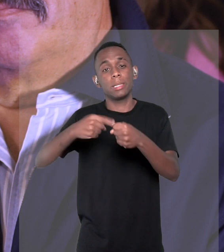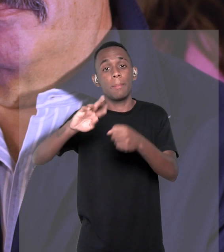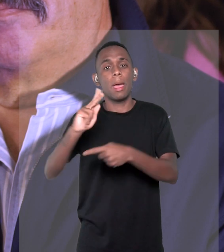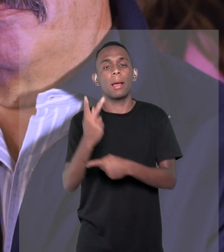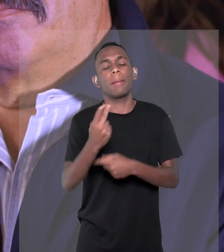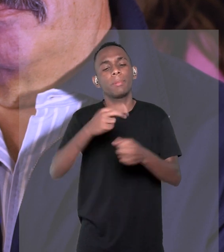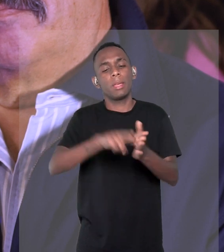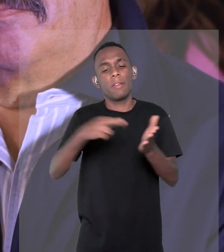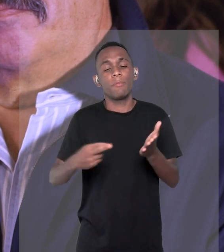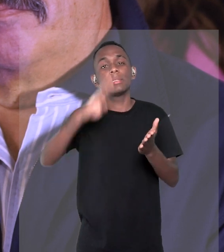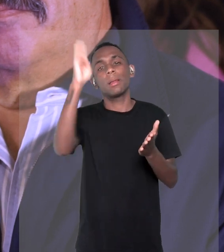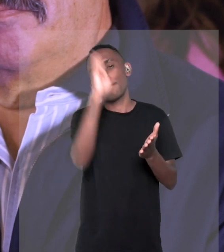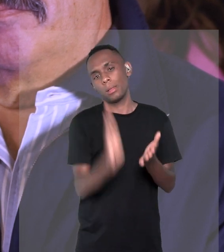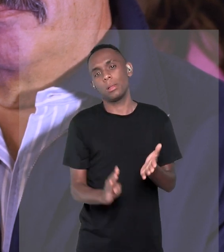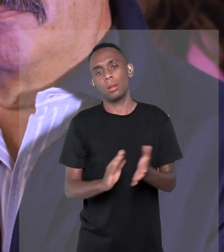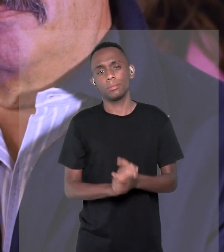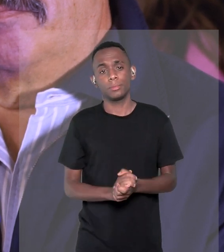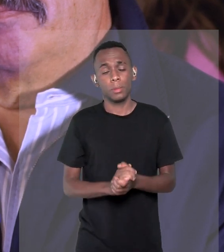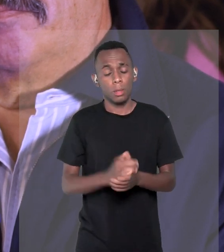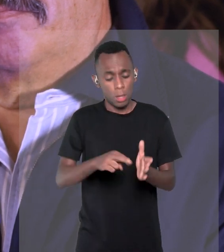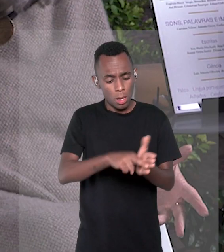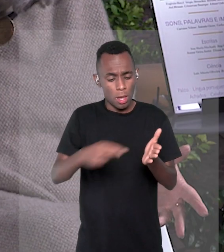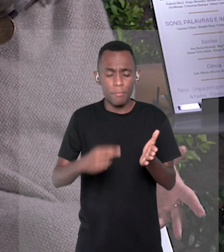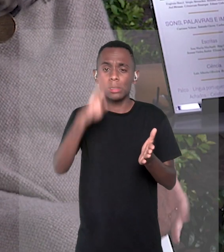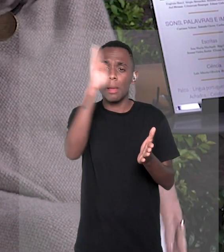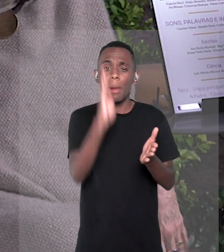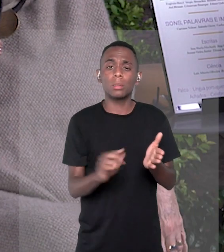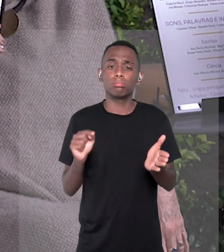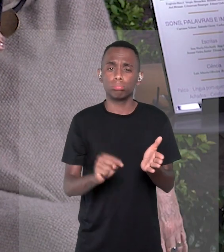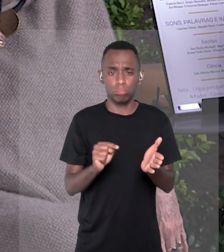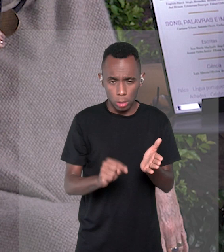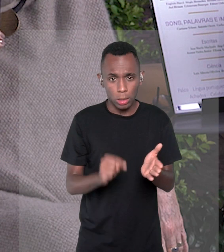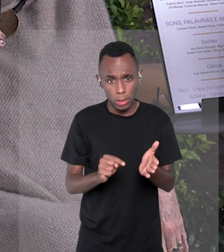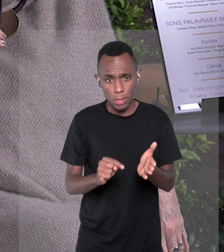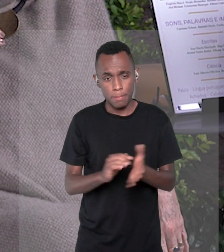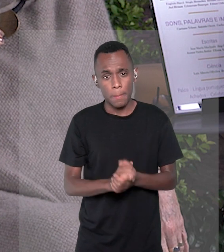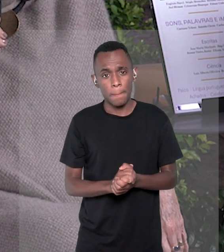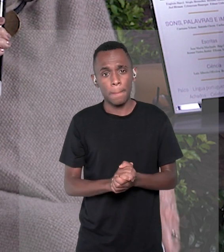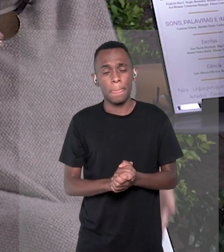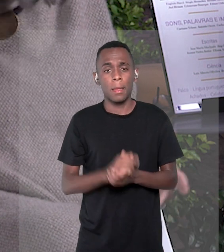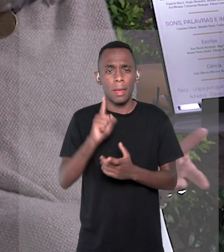sido um grande esforço nosso de